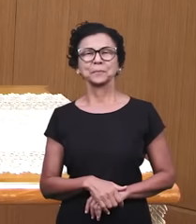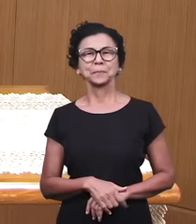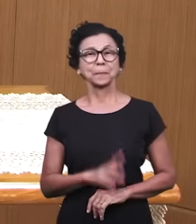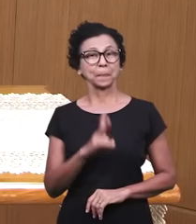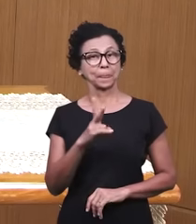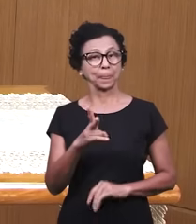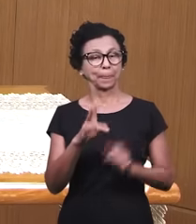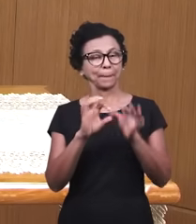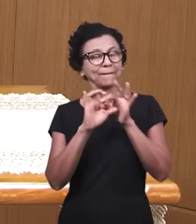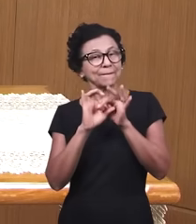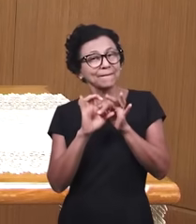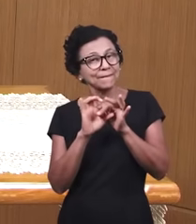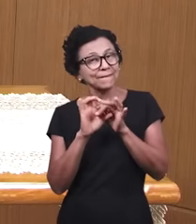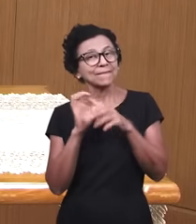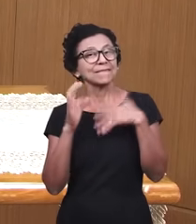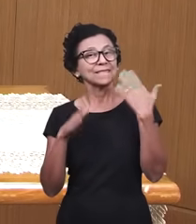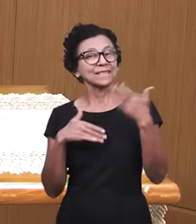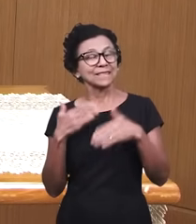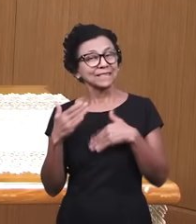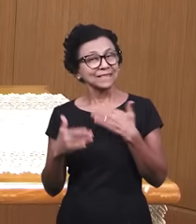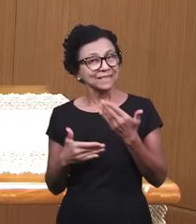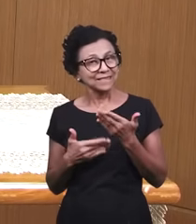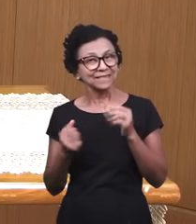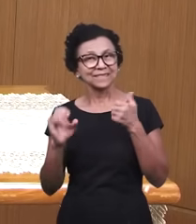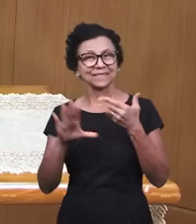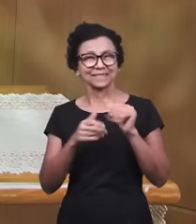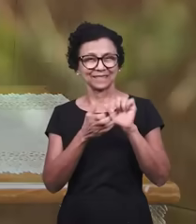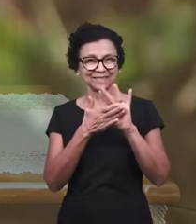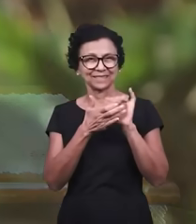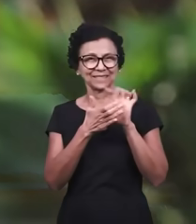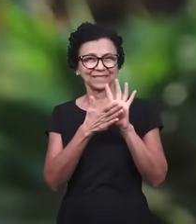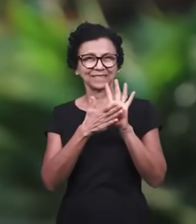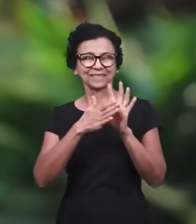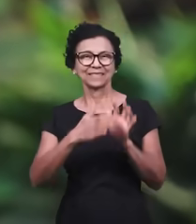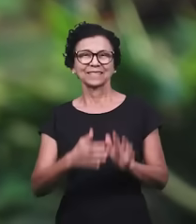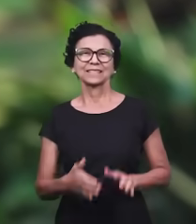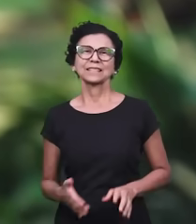comunhão e alegria, vamos cantar mais um louvor ao Senhor.